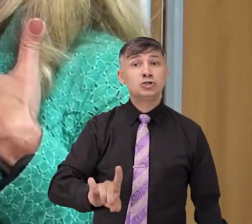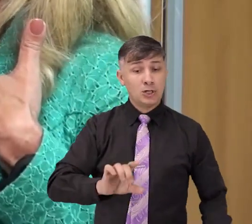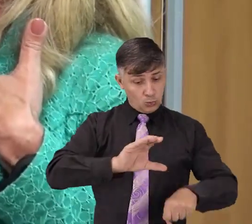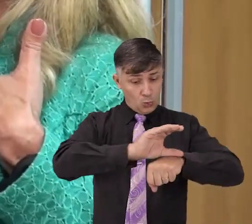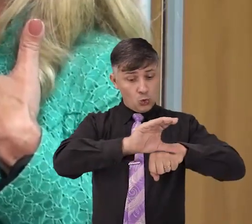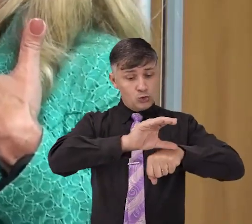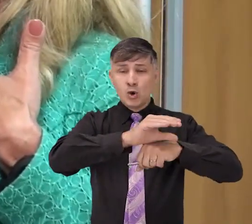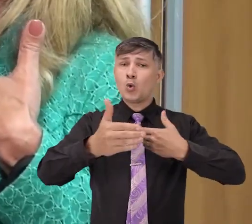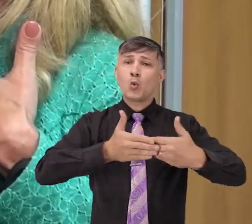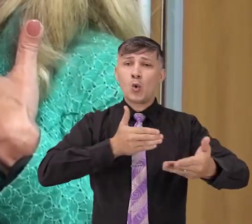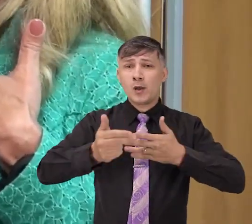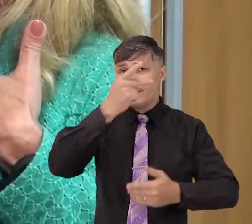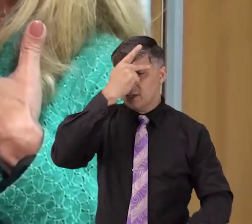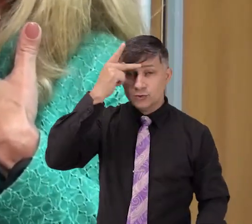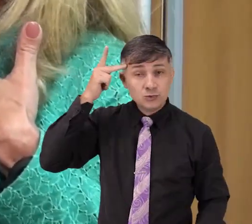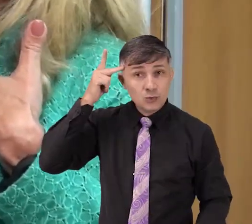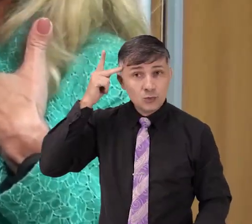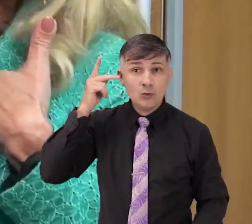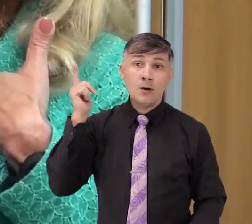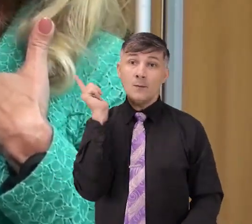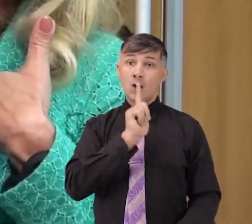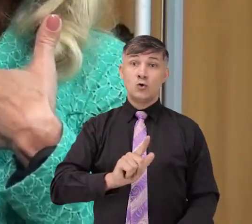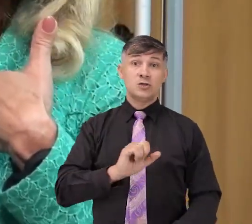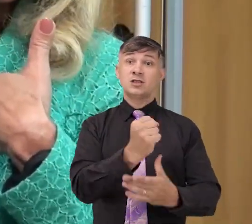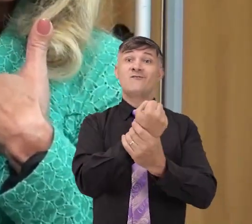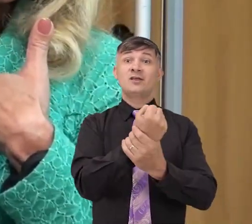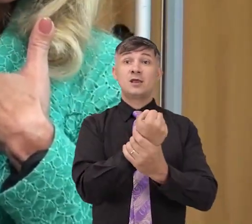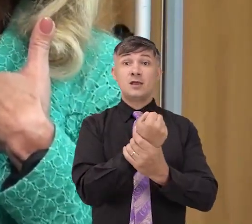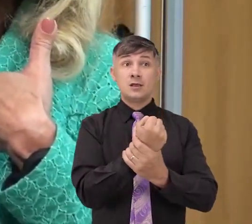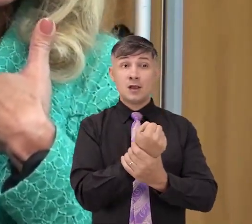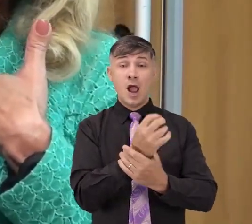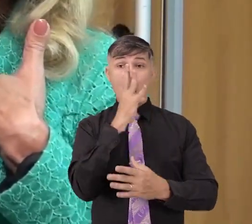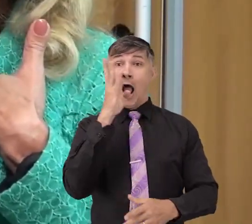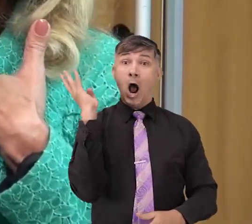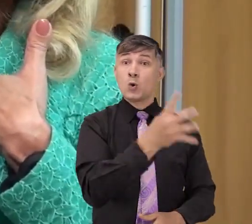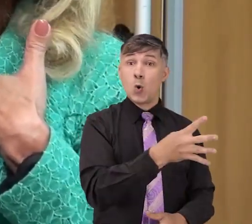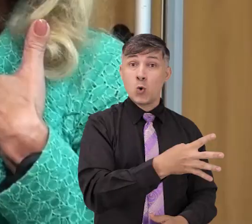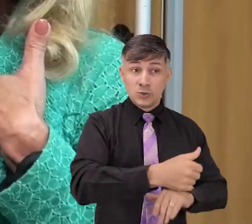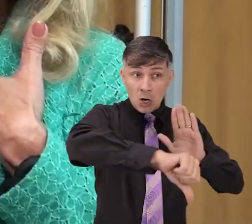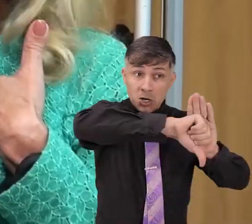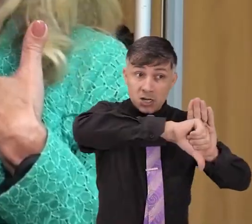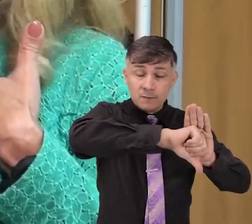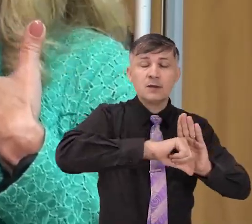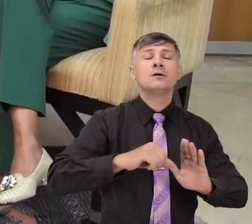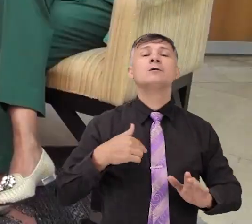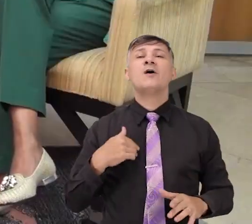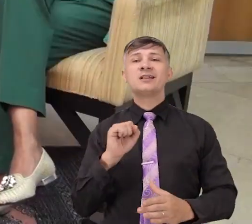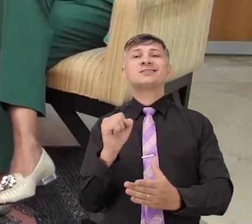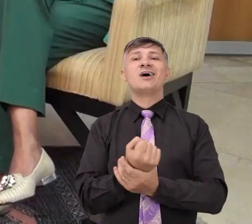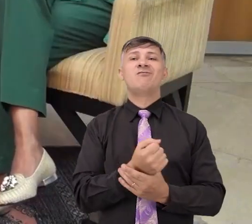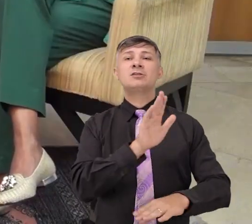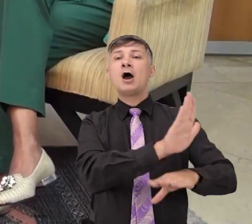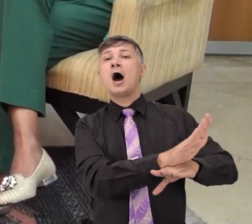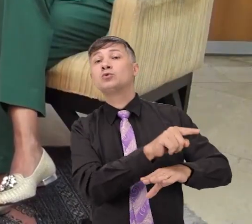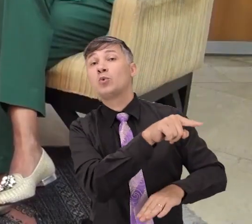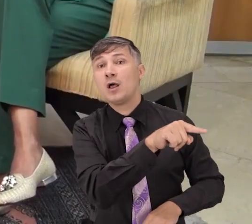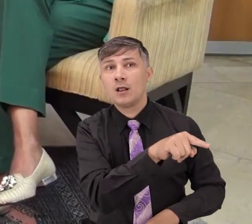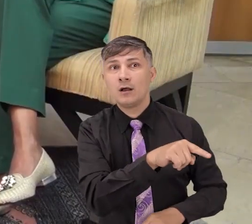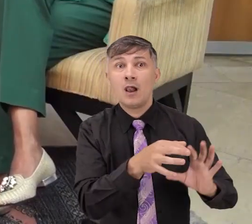direito constitucional de qualquer pessoa, né, que seja acusada do cometimento de um crime, quer dizer, defender aquela pessoa.